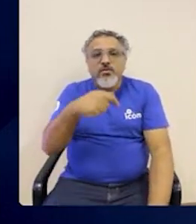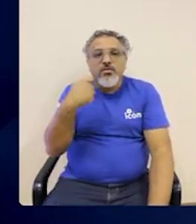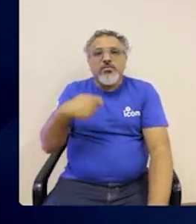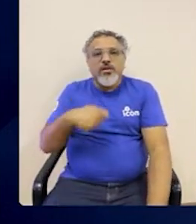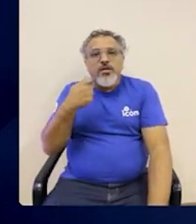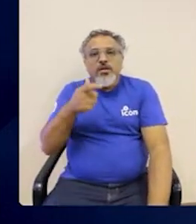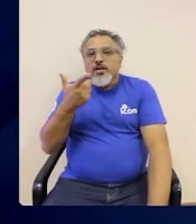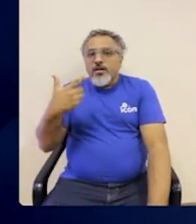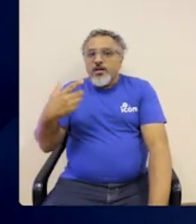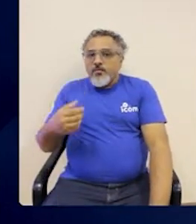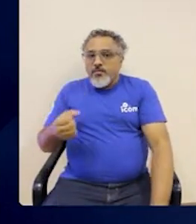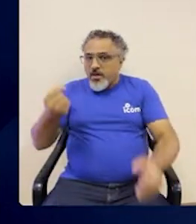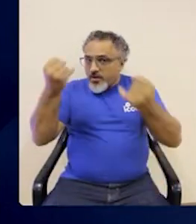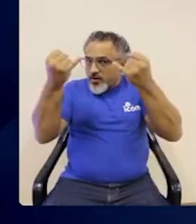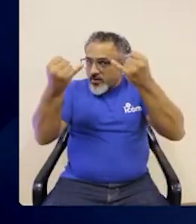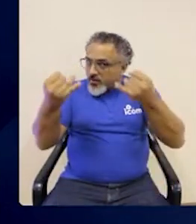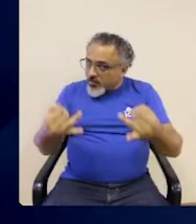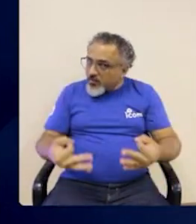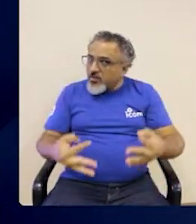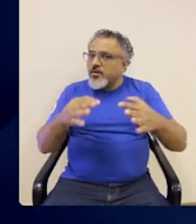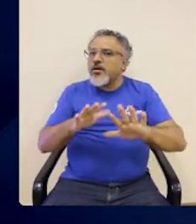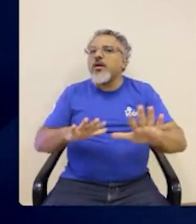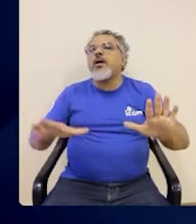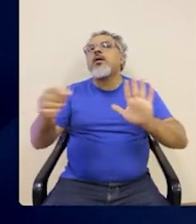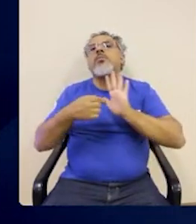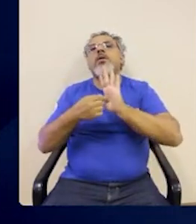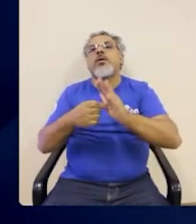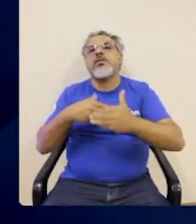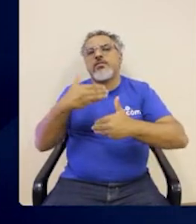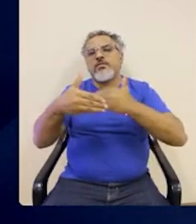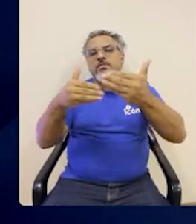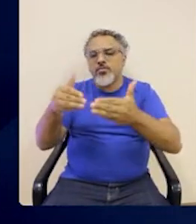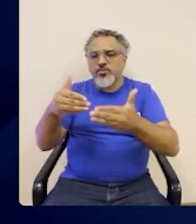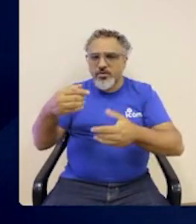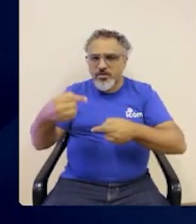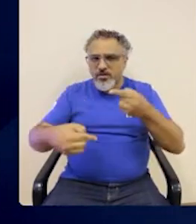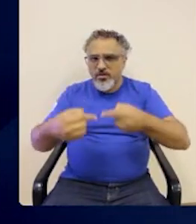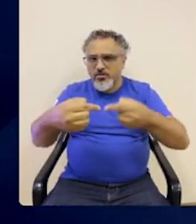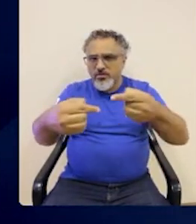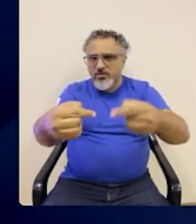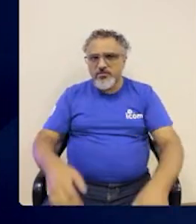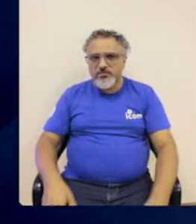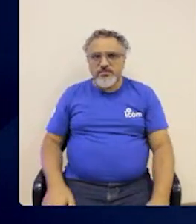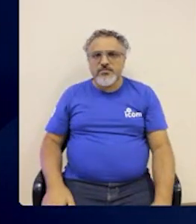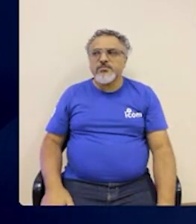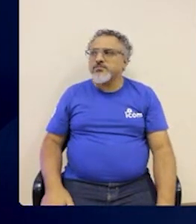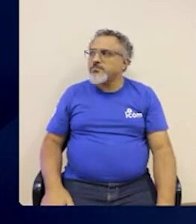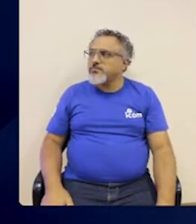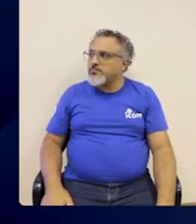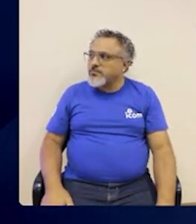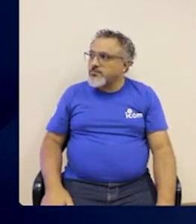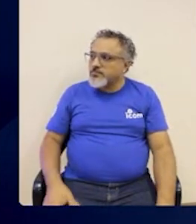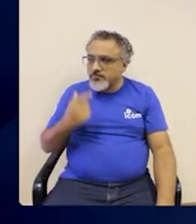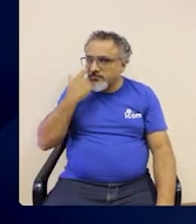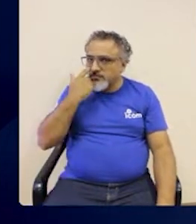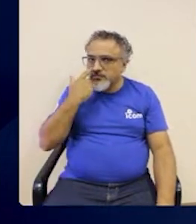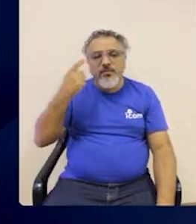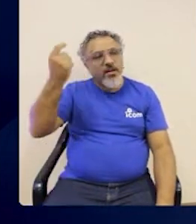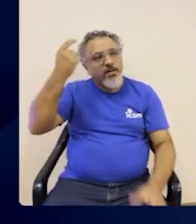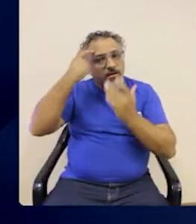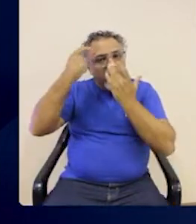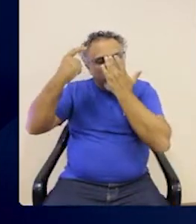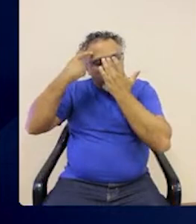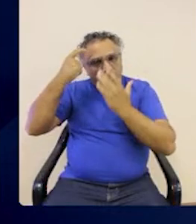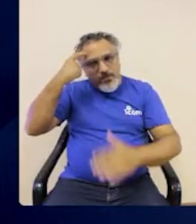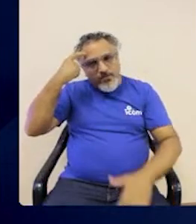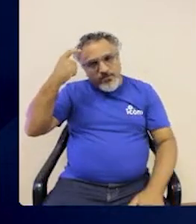bem claro para a gente conseguir avançar um pouco nessa discussão. E aí, pensando um pouco nesse panorama, né?